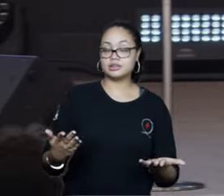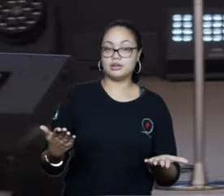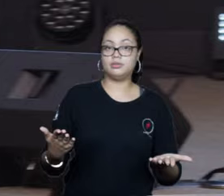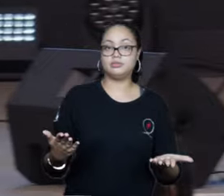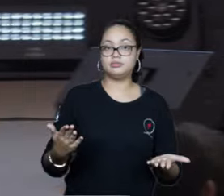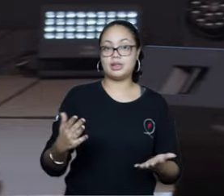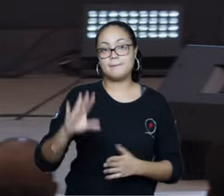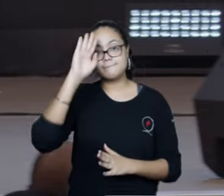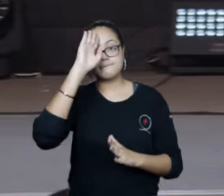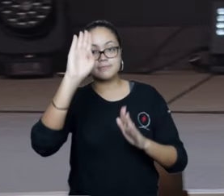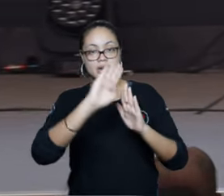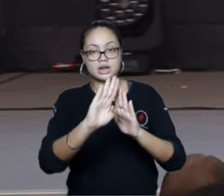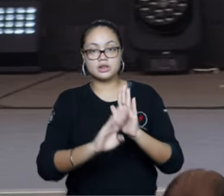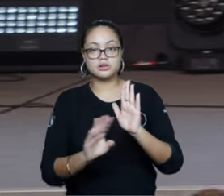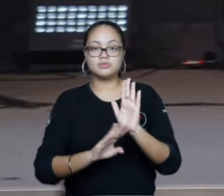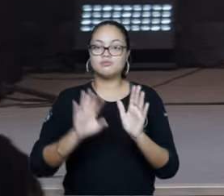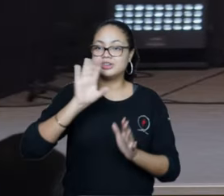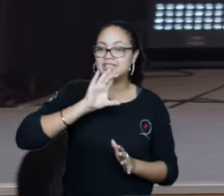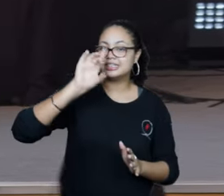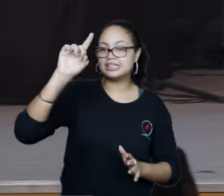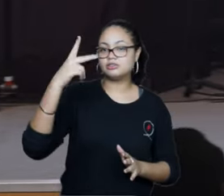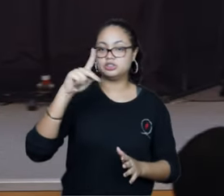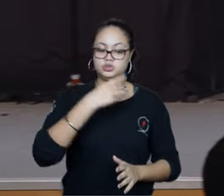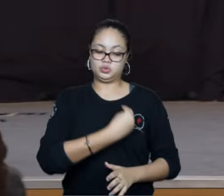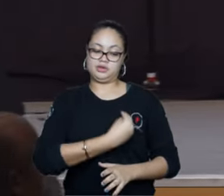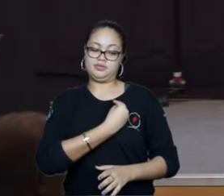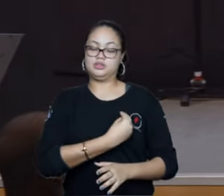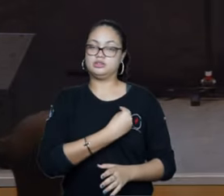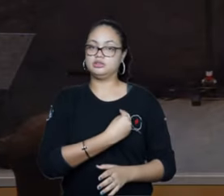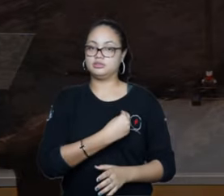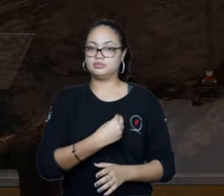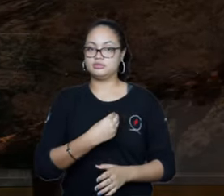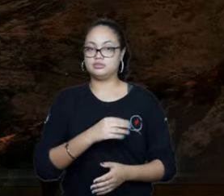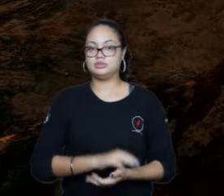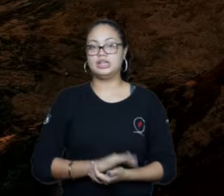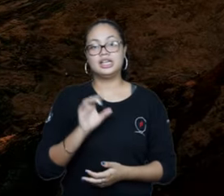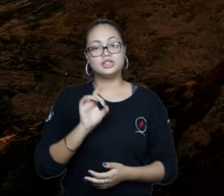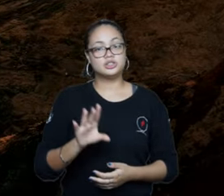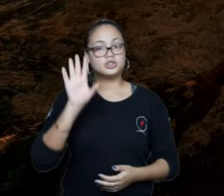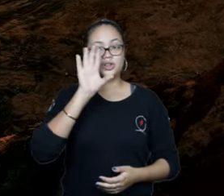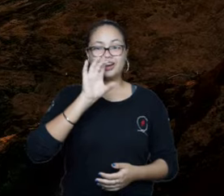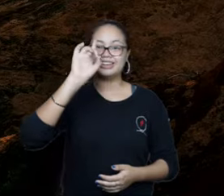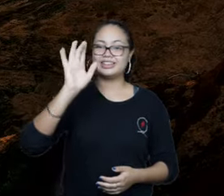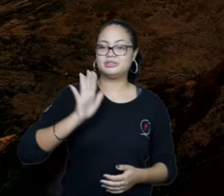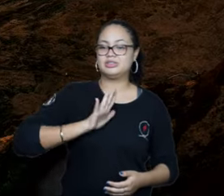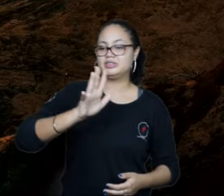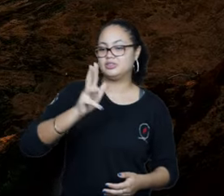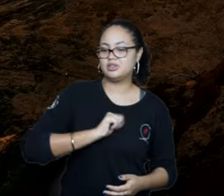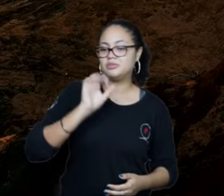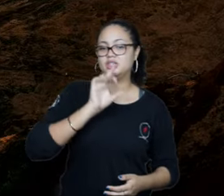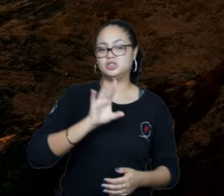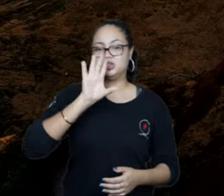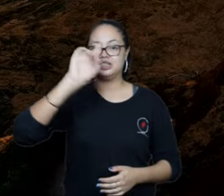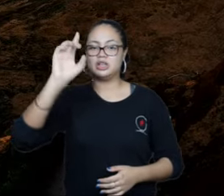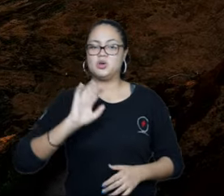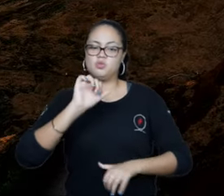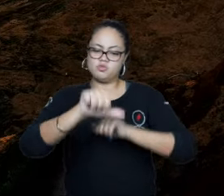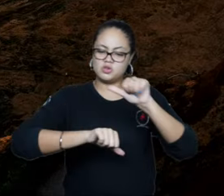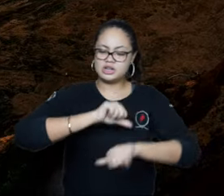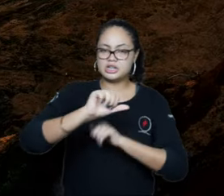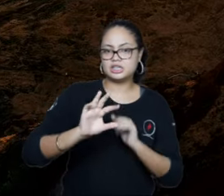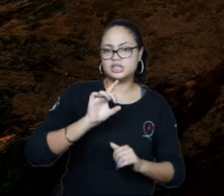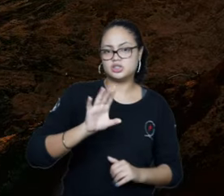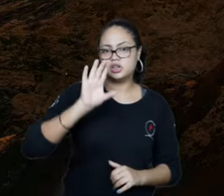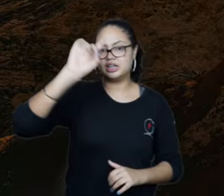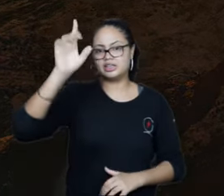irmão priorize Deus na sua vida só ele salva só ele transforma só